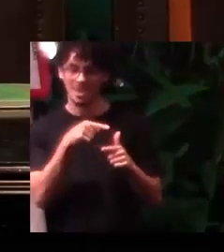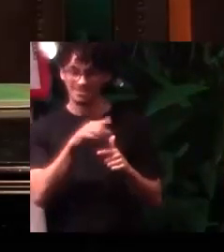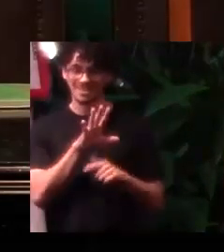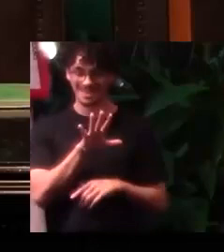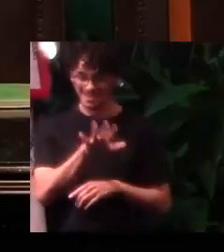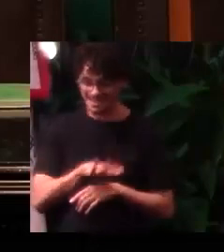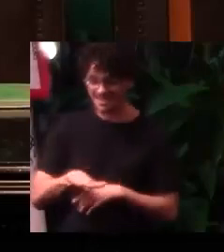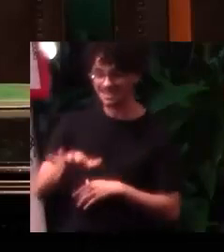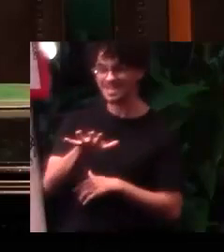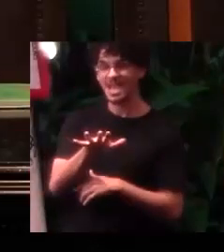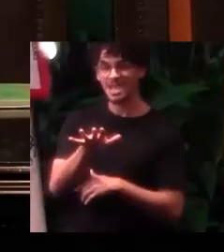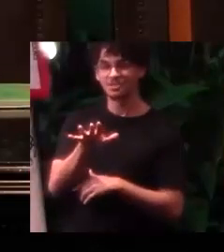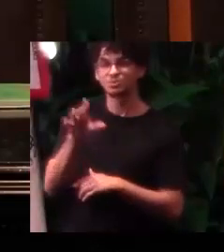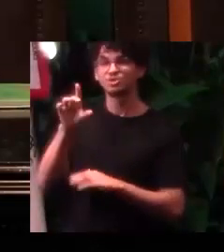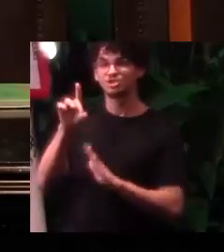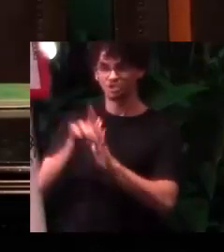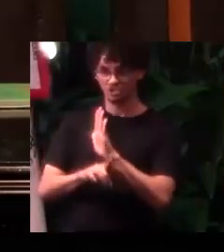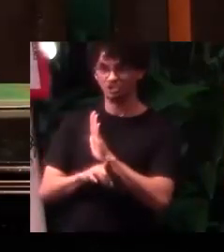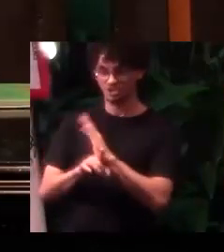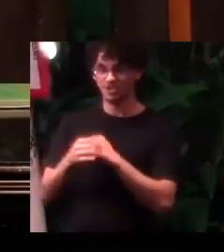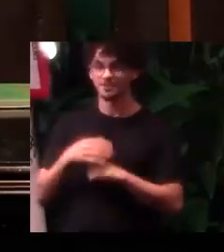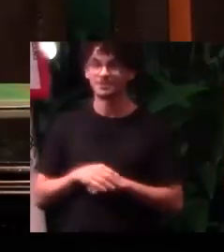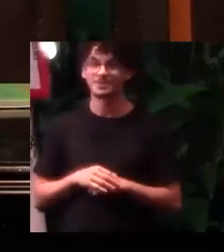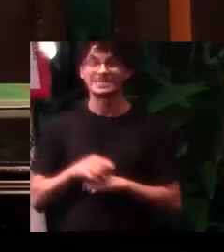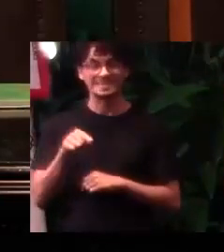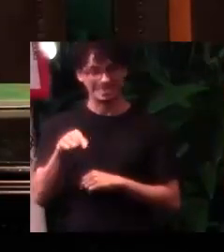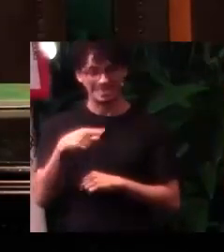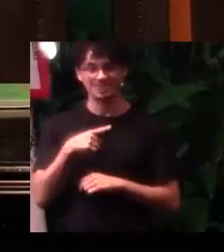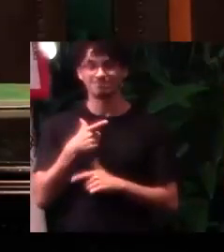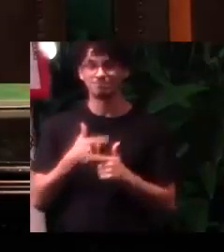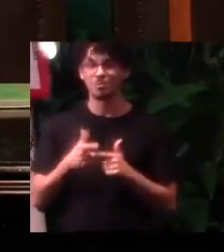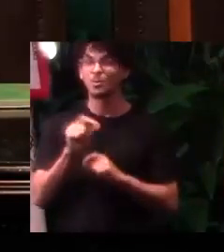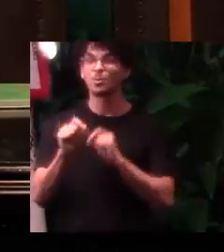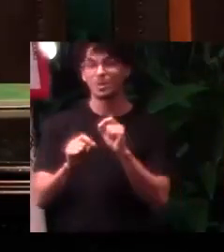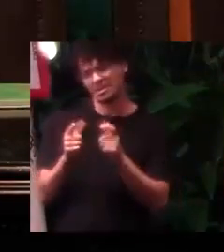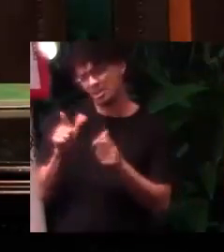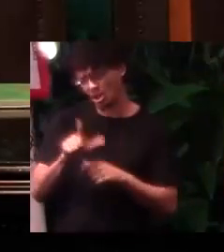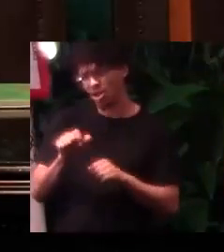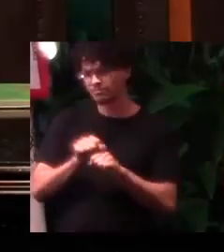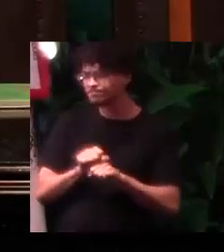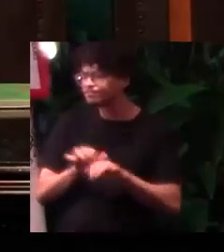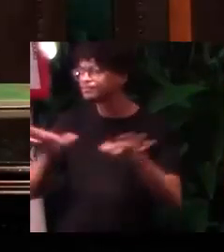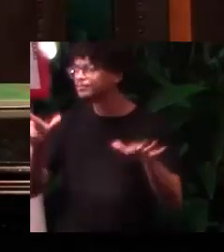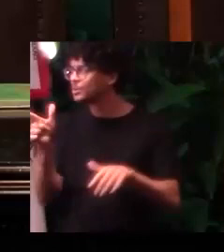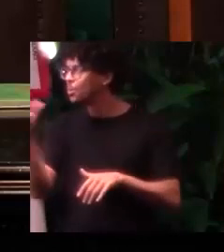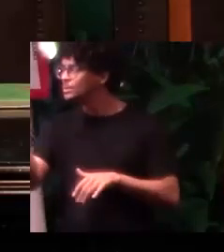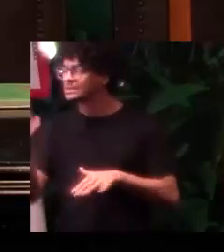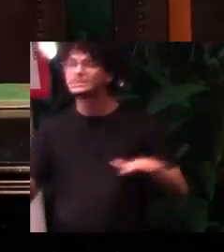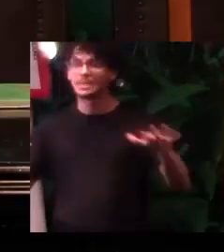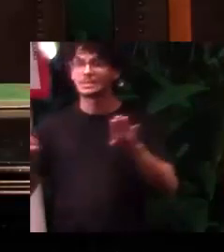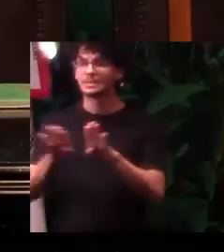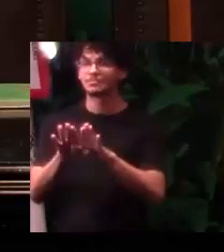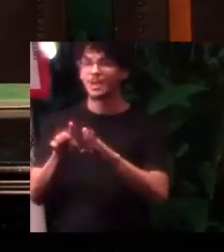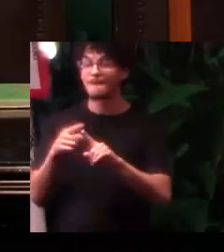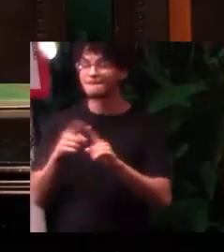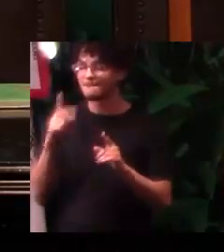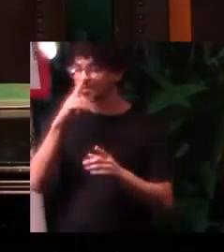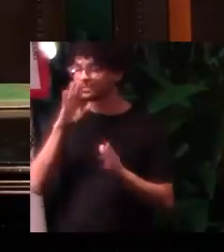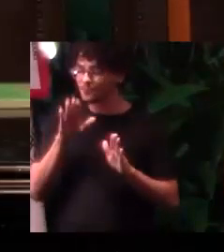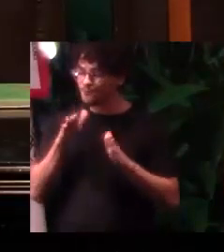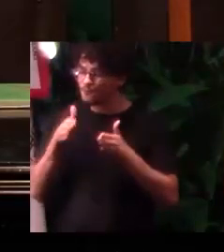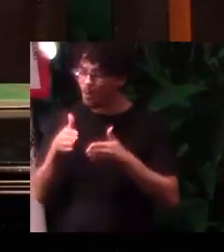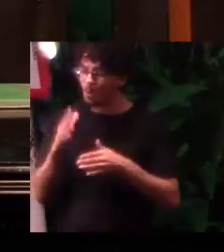que evidentemente atinge a todas as áreas, mas atinge o direito, eu acredito, com uma